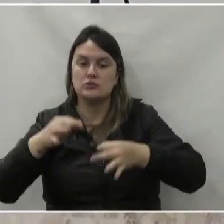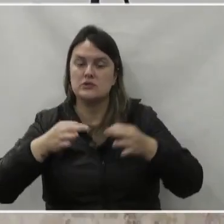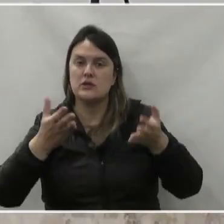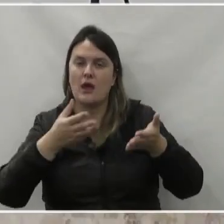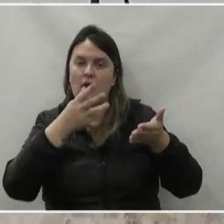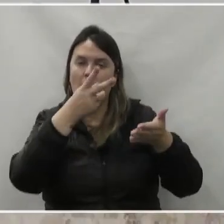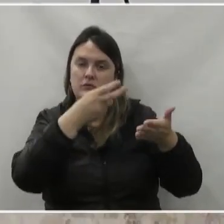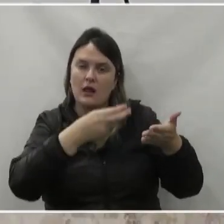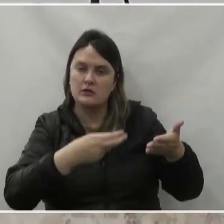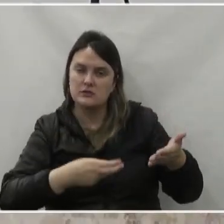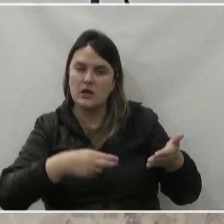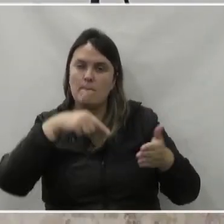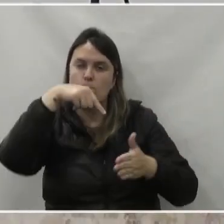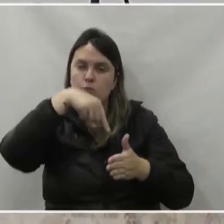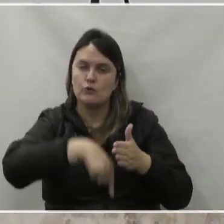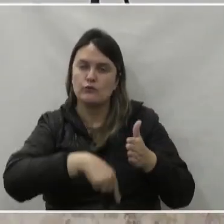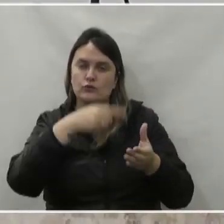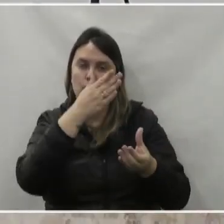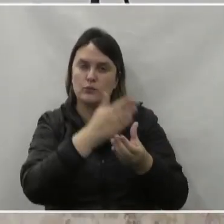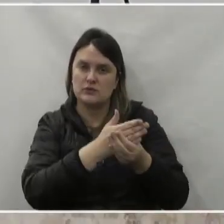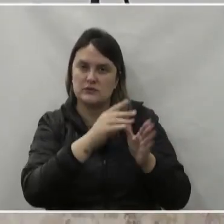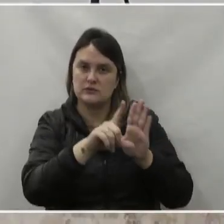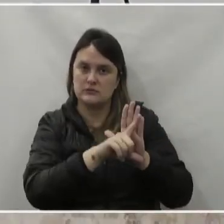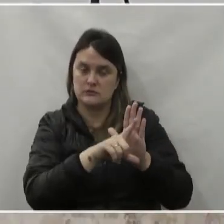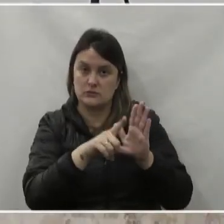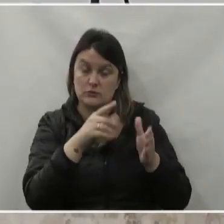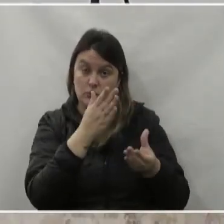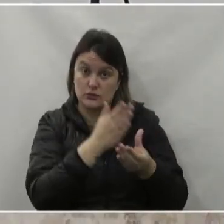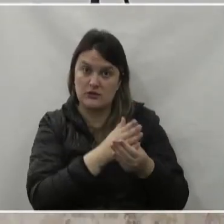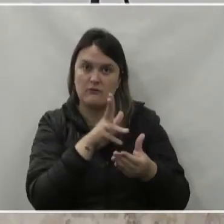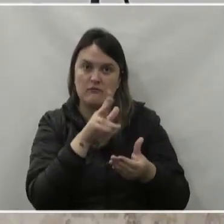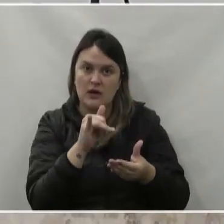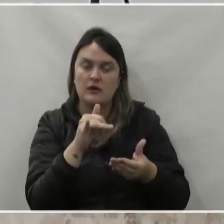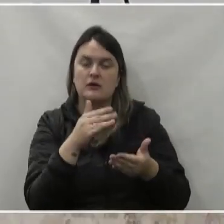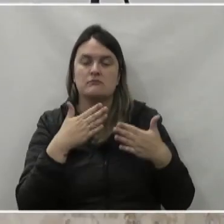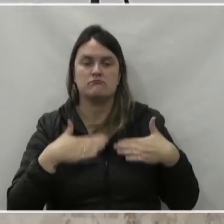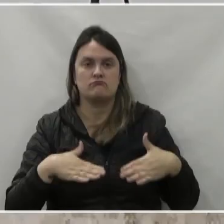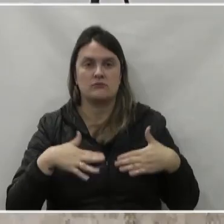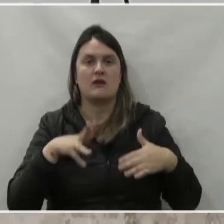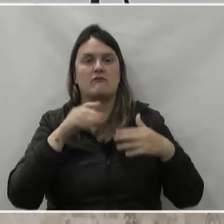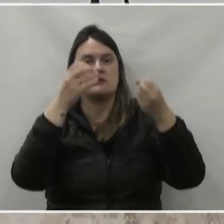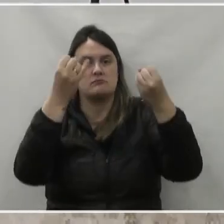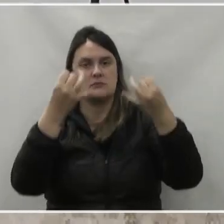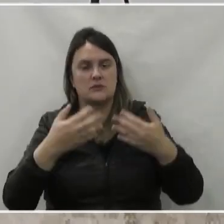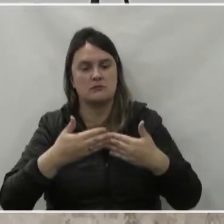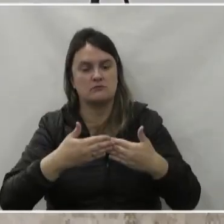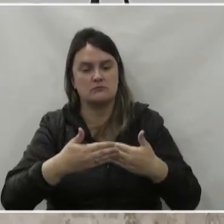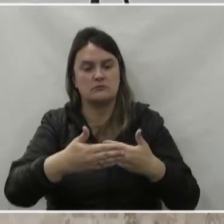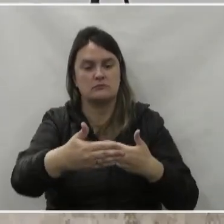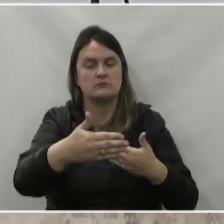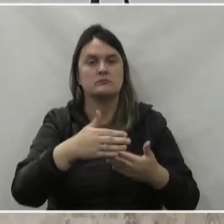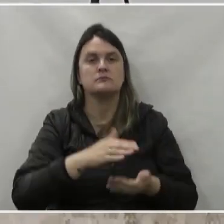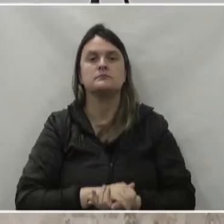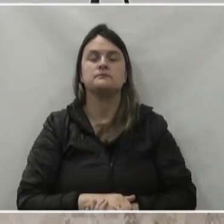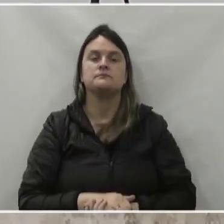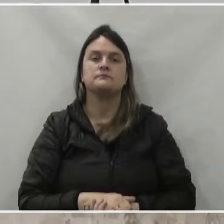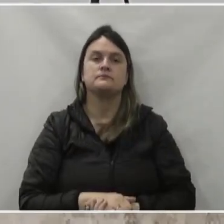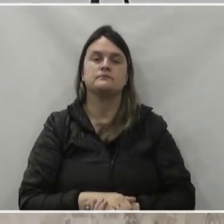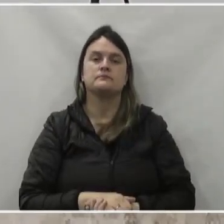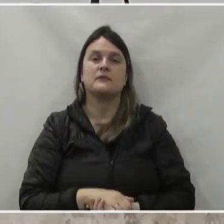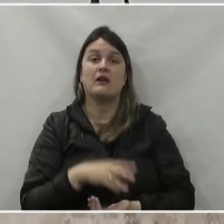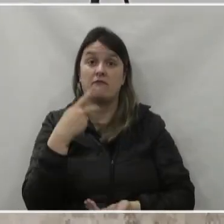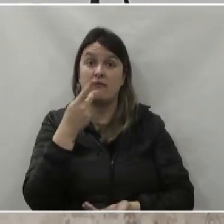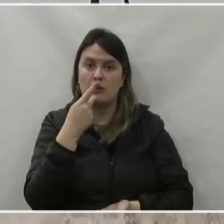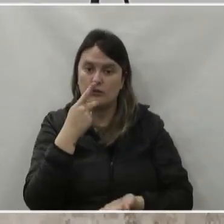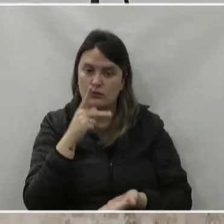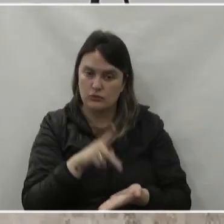normal em situações como essa, e que será devidamente esclarecida ao longo do processo. Eu